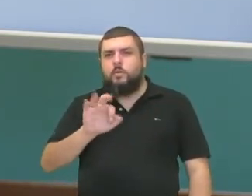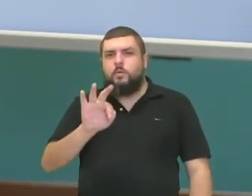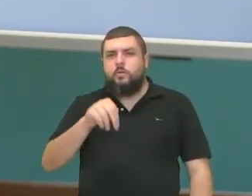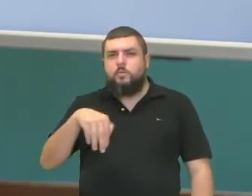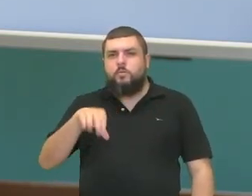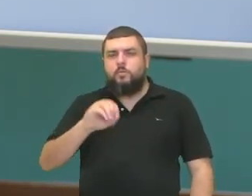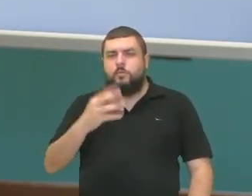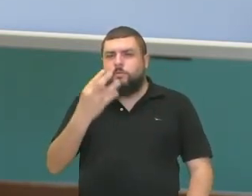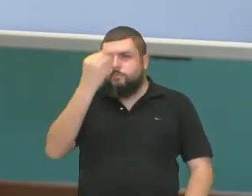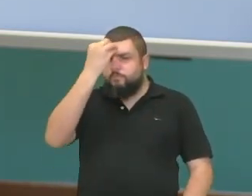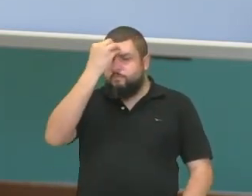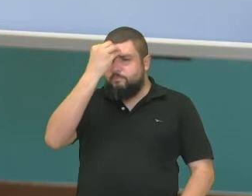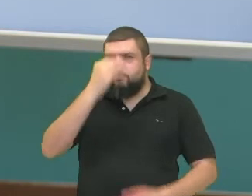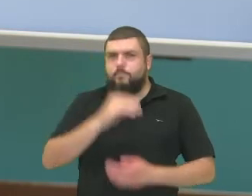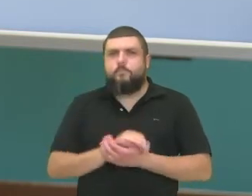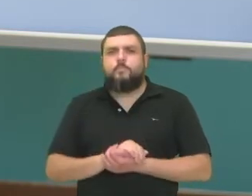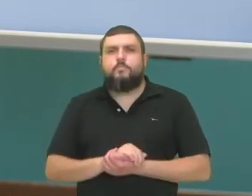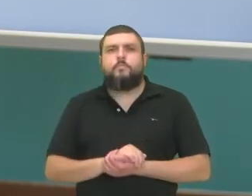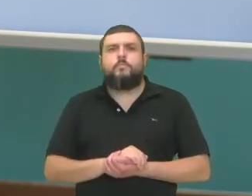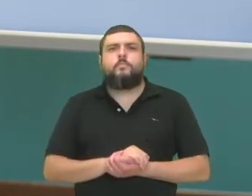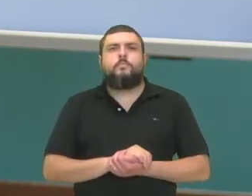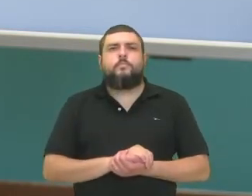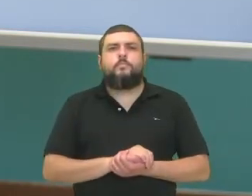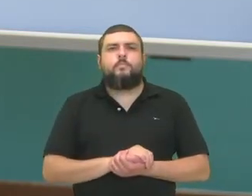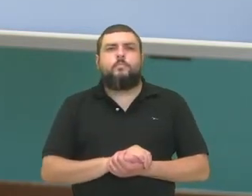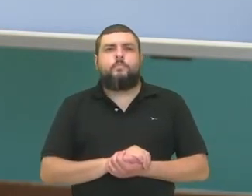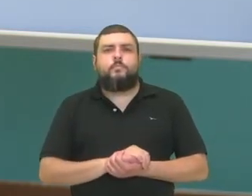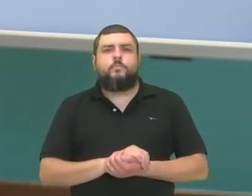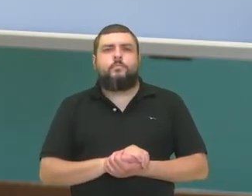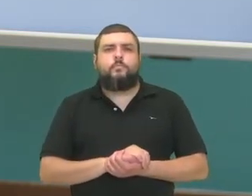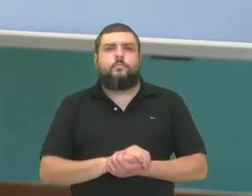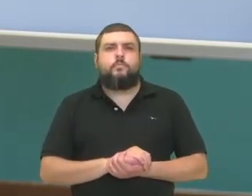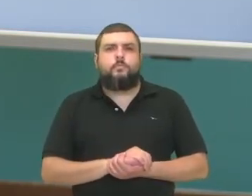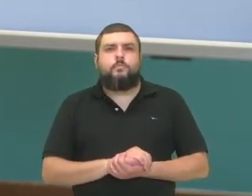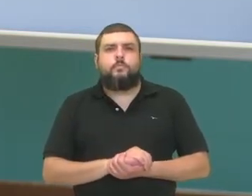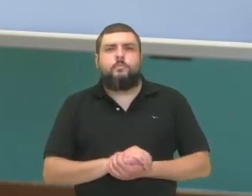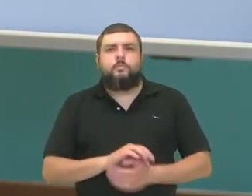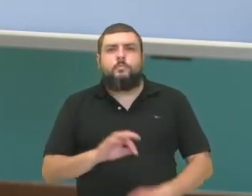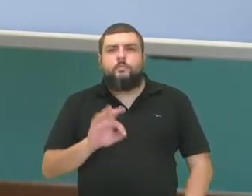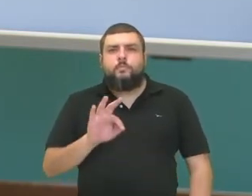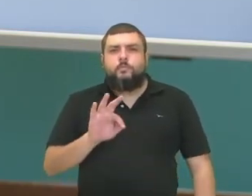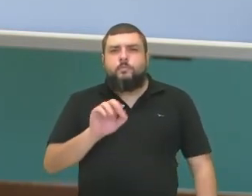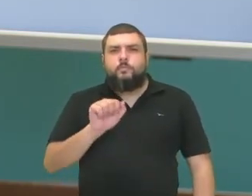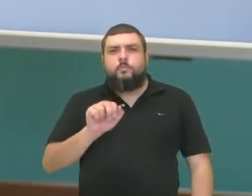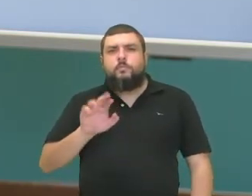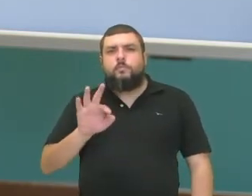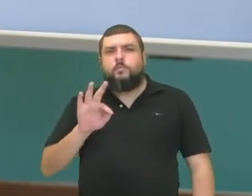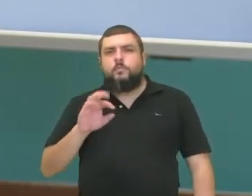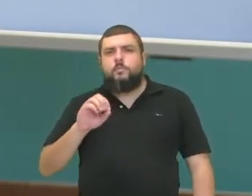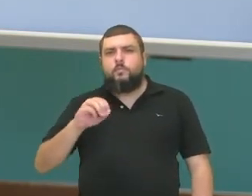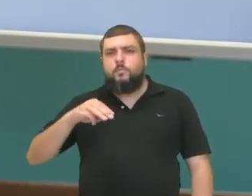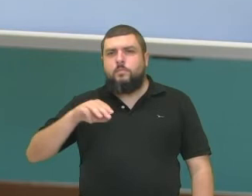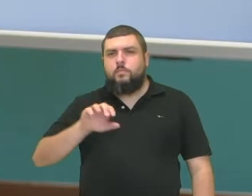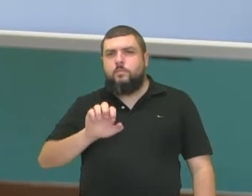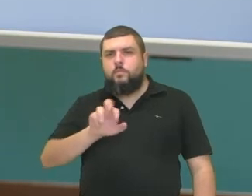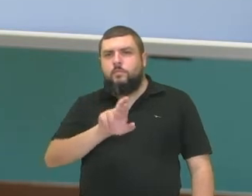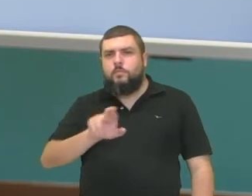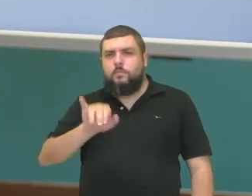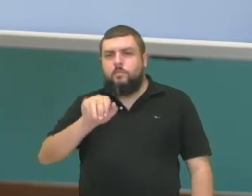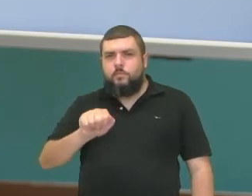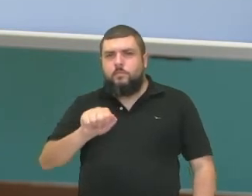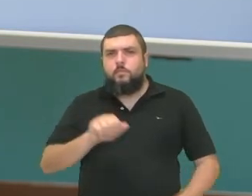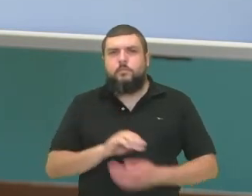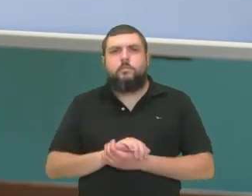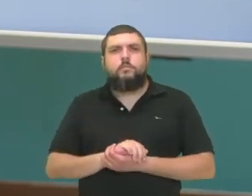esqueço mais, professor. Tá gravado, professor? Sim. Tautomeria. Como é essa isomeria, professor? São